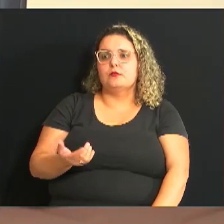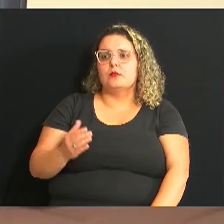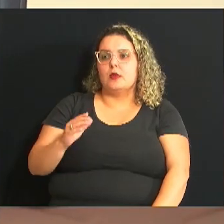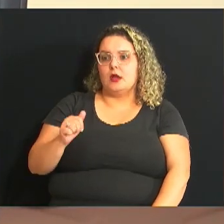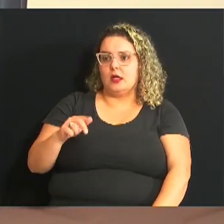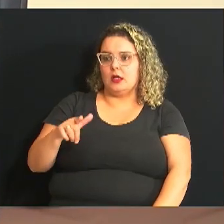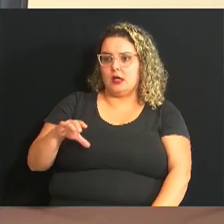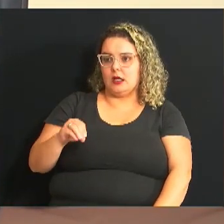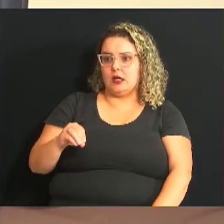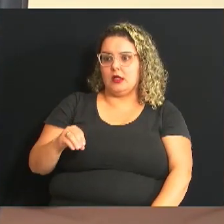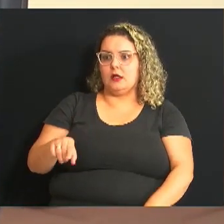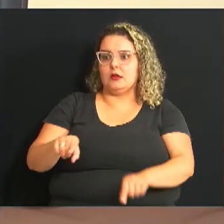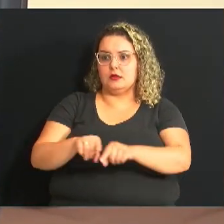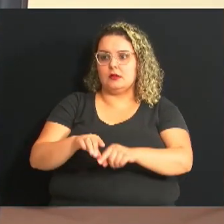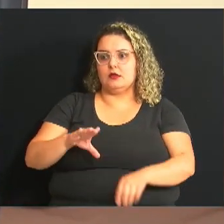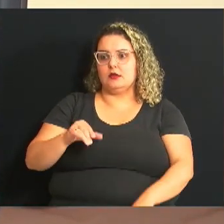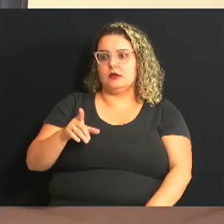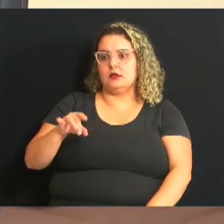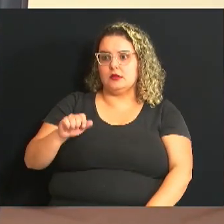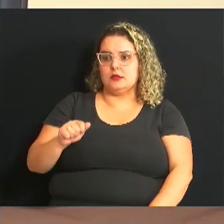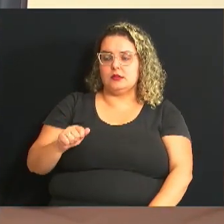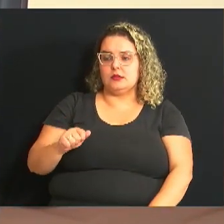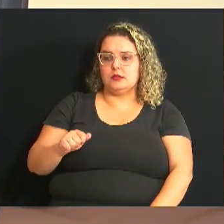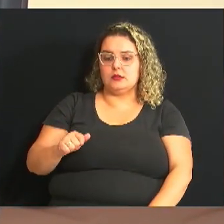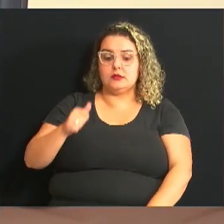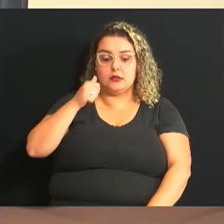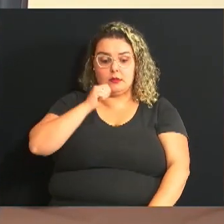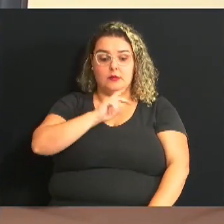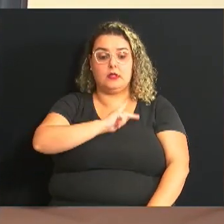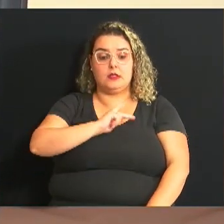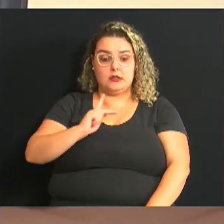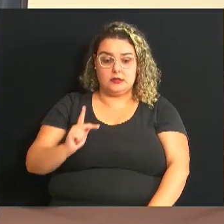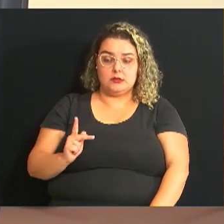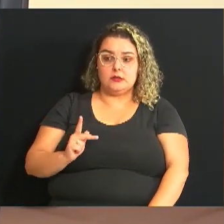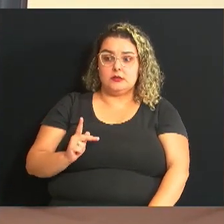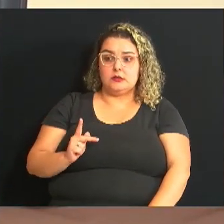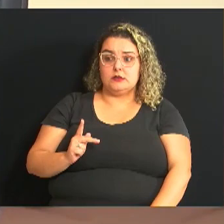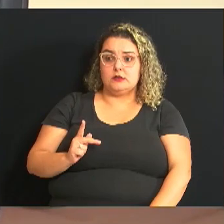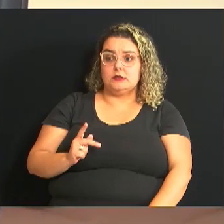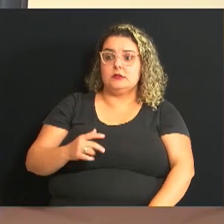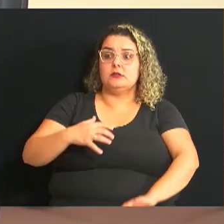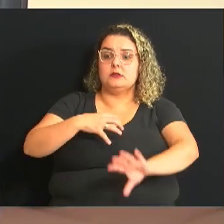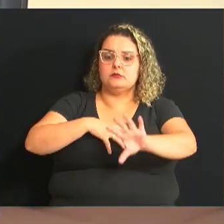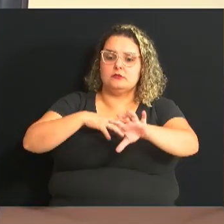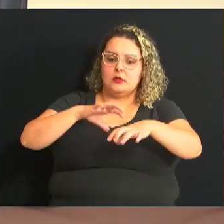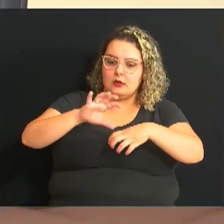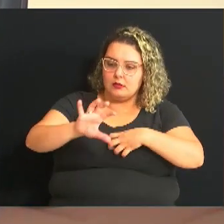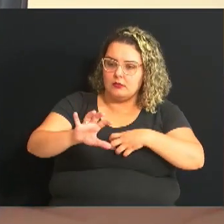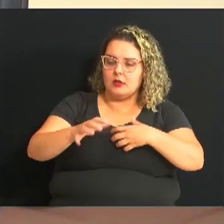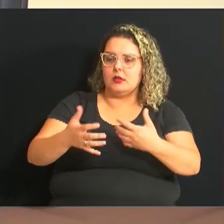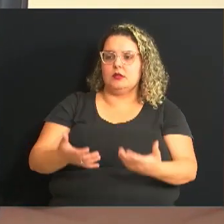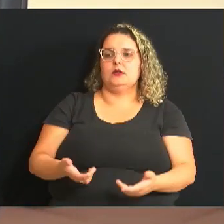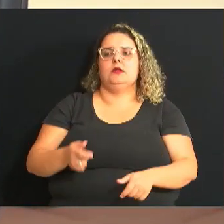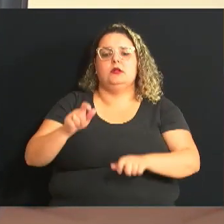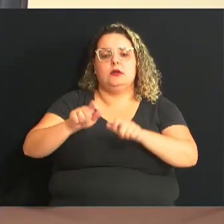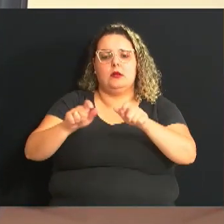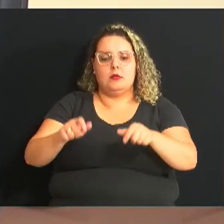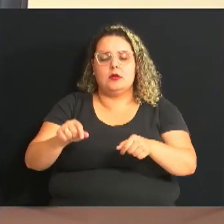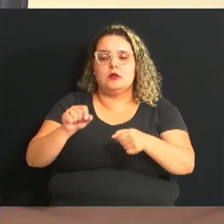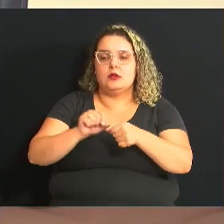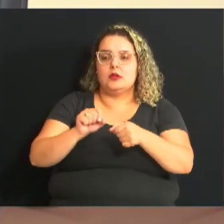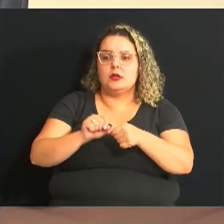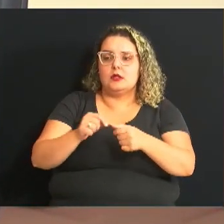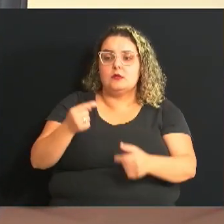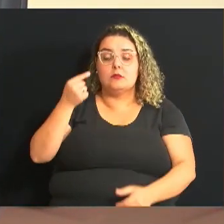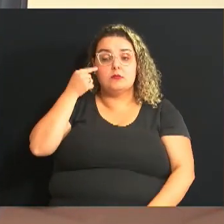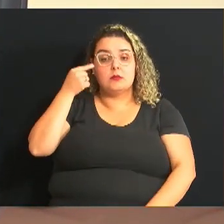Cido colocaram, presidente, essa questão da empatia, da pessoa que está fazendo, pensar,